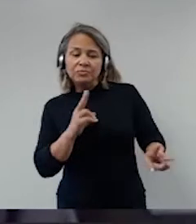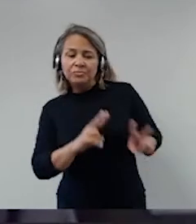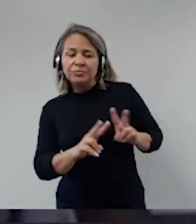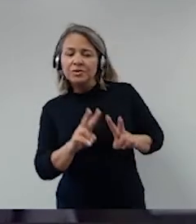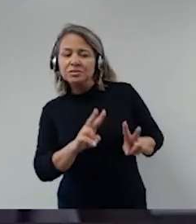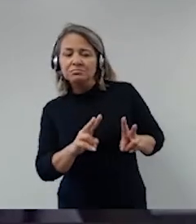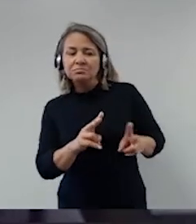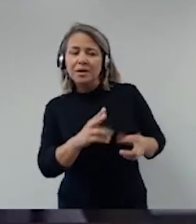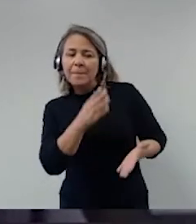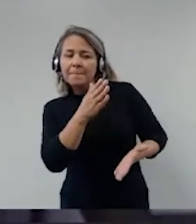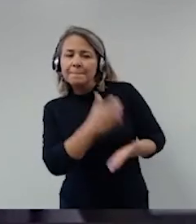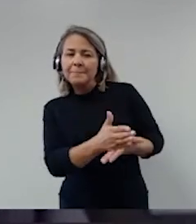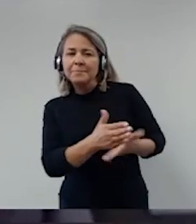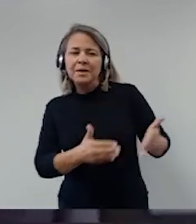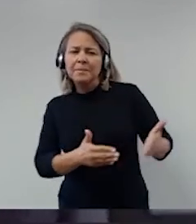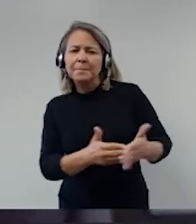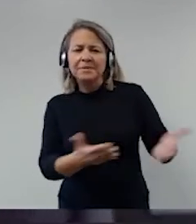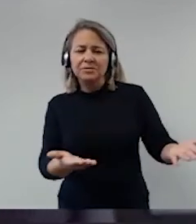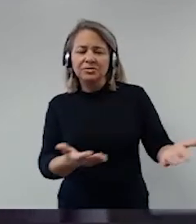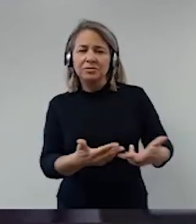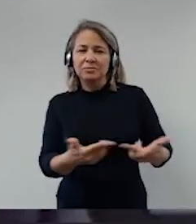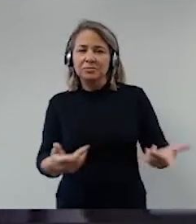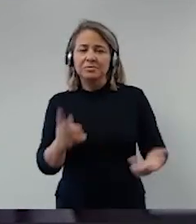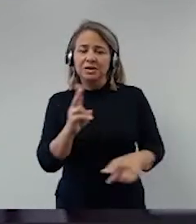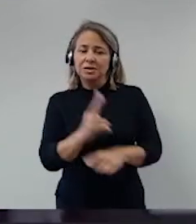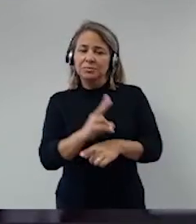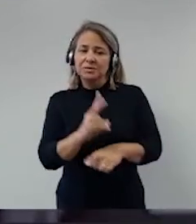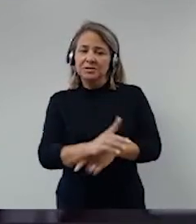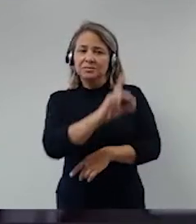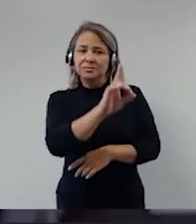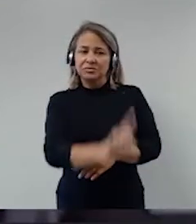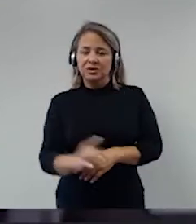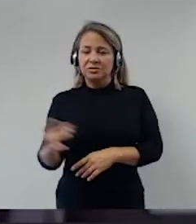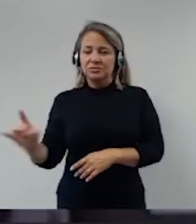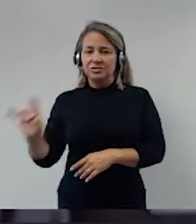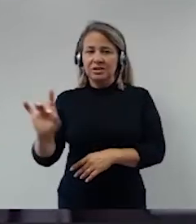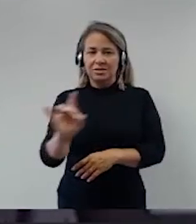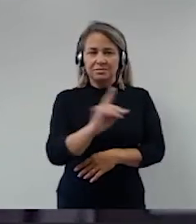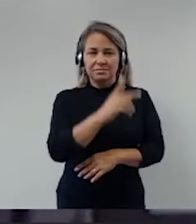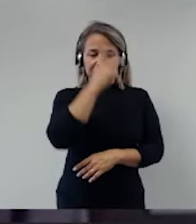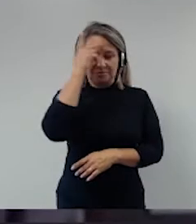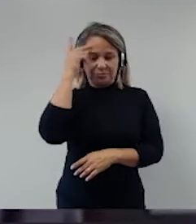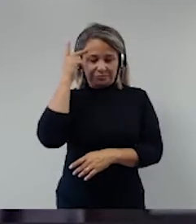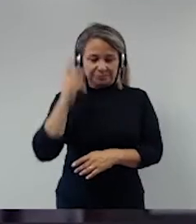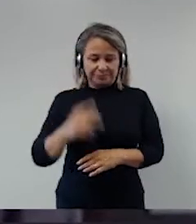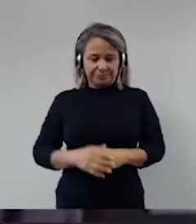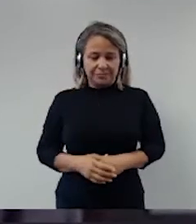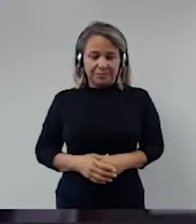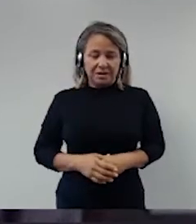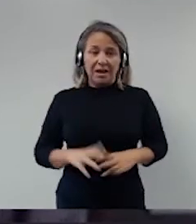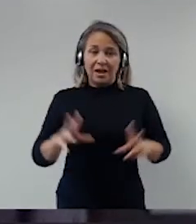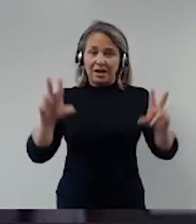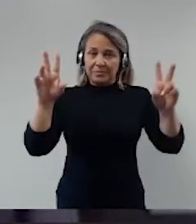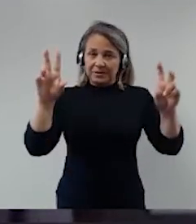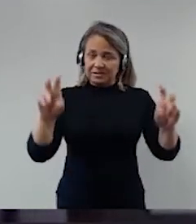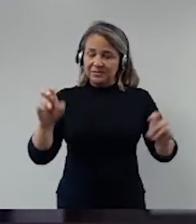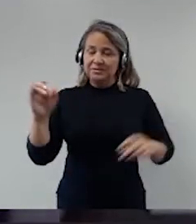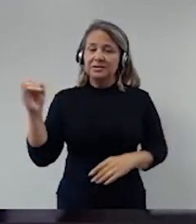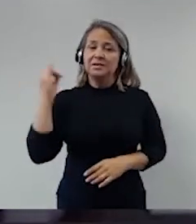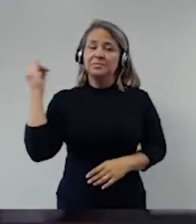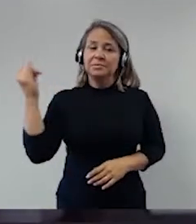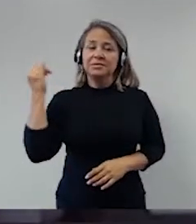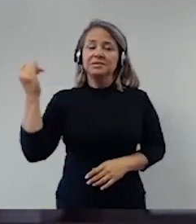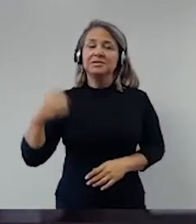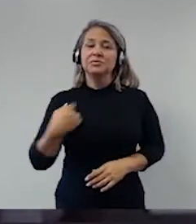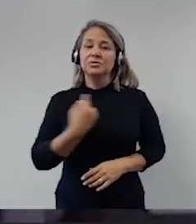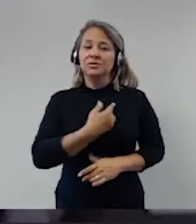impedir uma reparação da proteção dos direitos individuais. Essa é uma questão que é fundamental